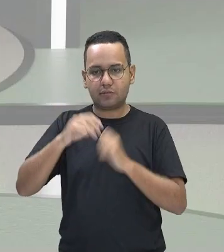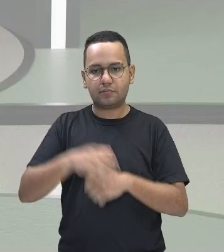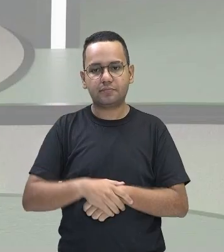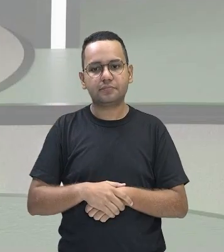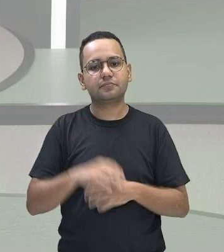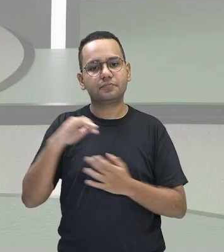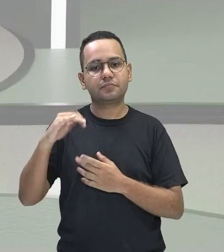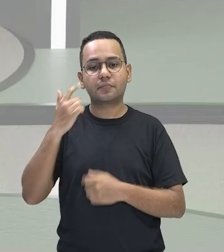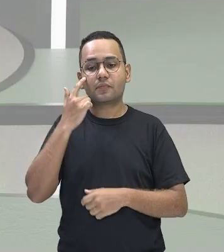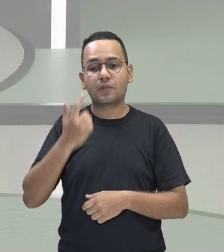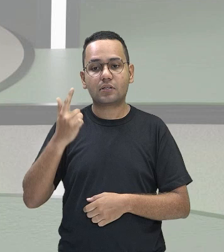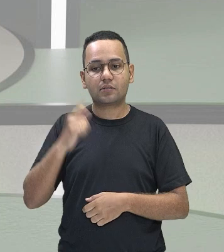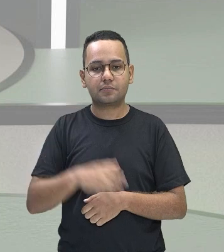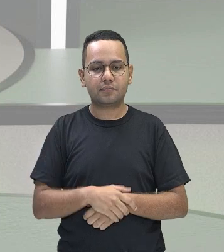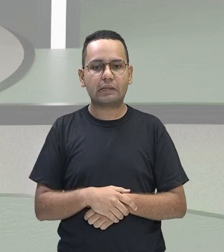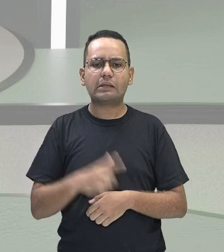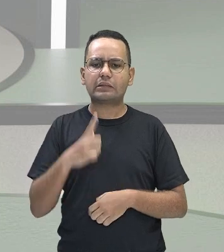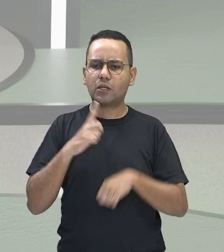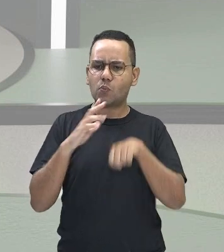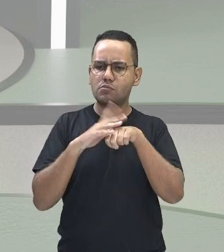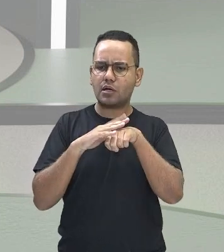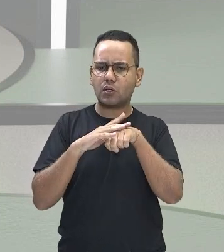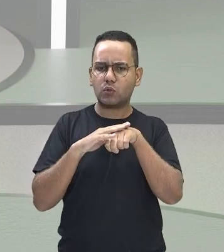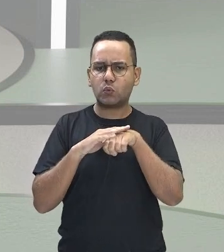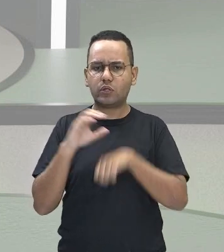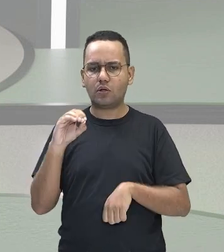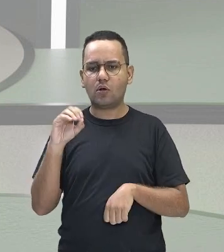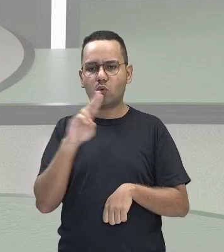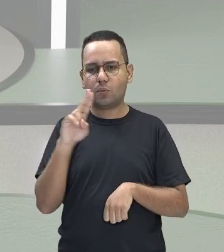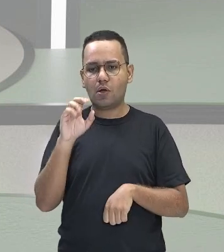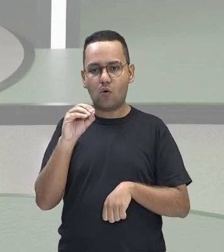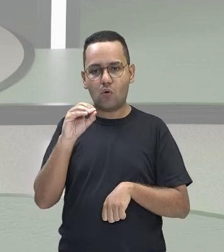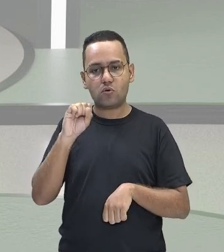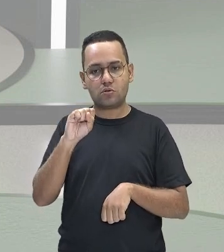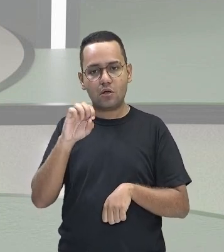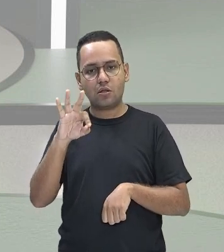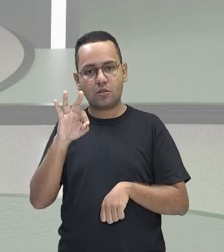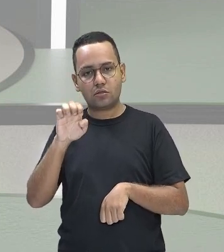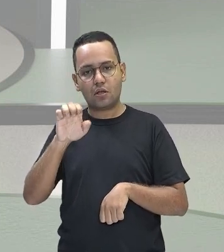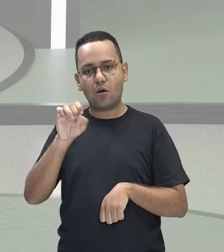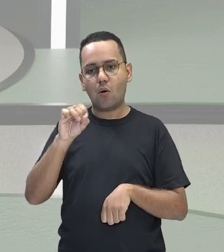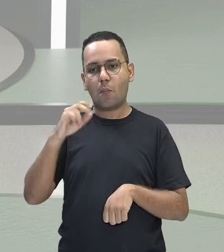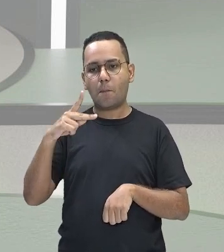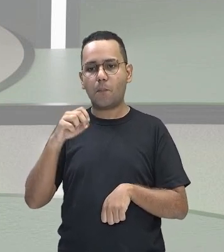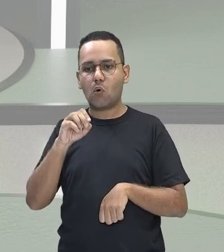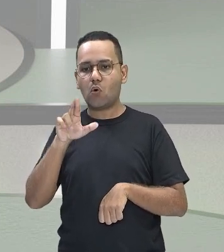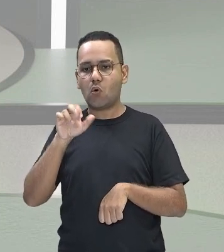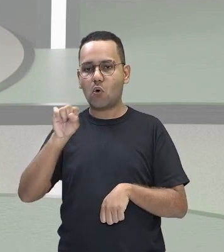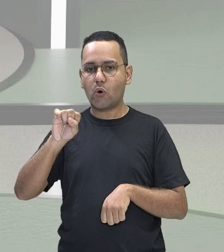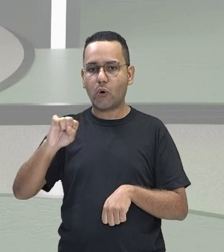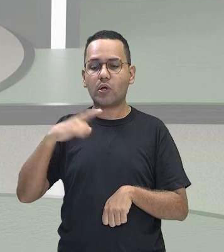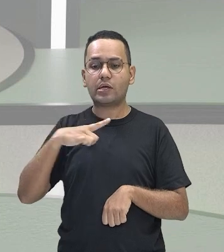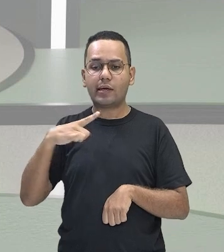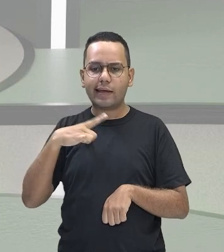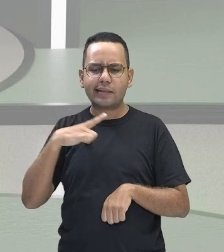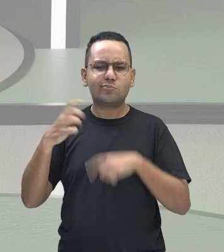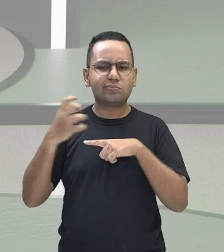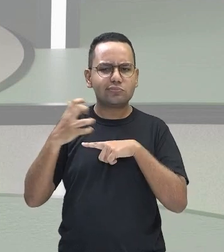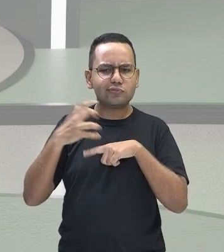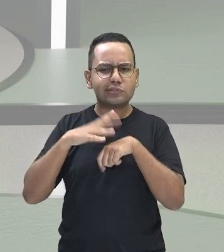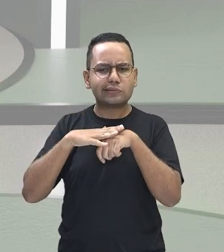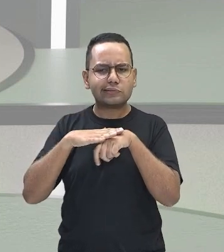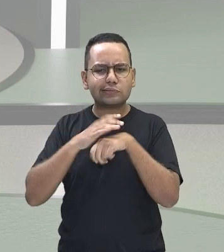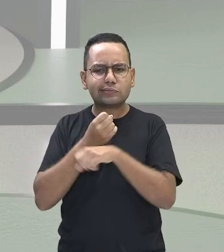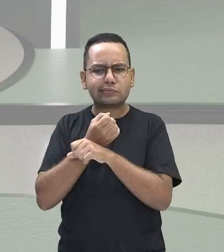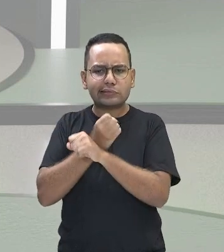Perceba só, existe uma doença muito comum chamada de osteoporose, que ela atinge os ossos dos seres humanos. Quando uma